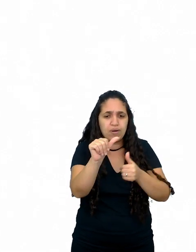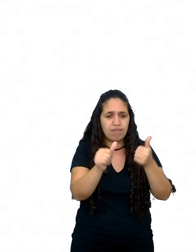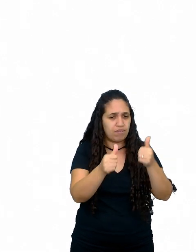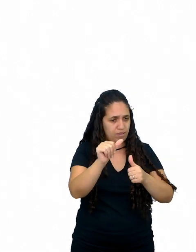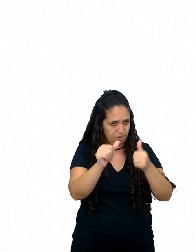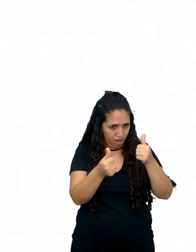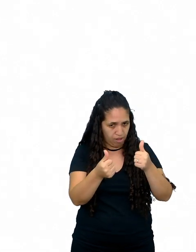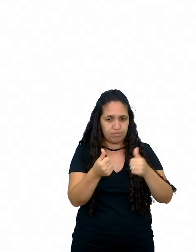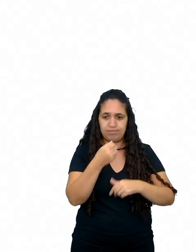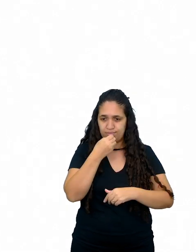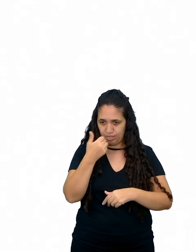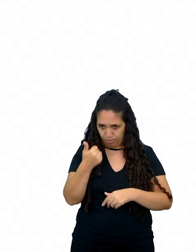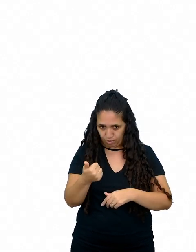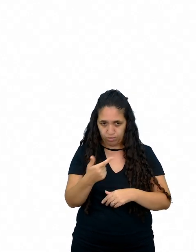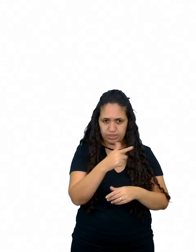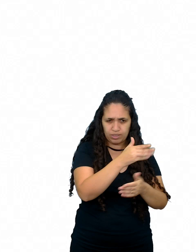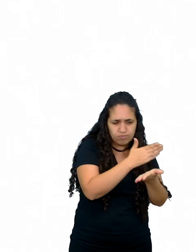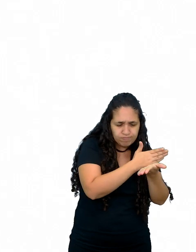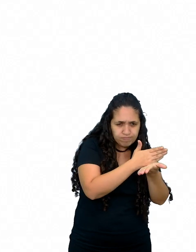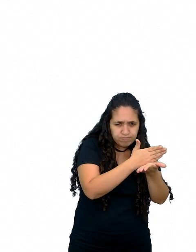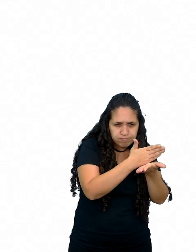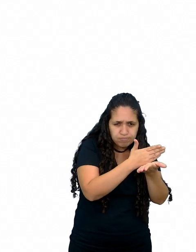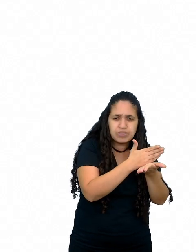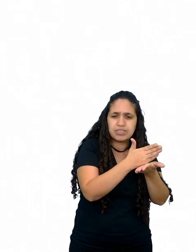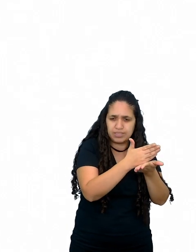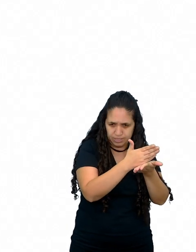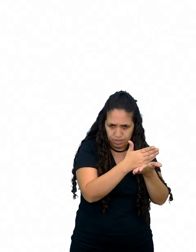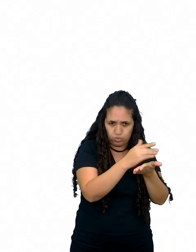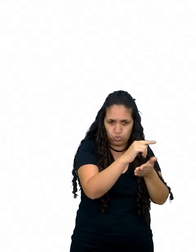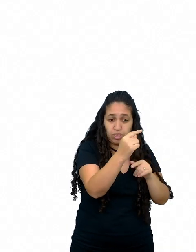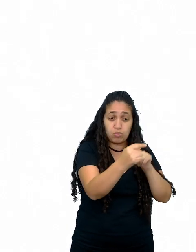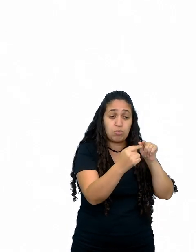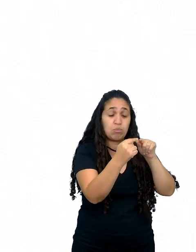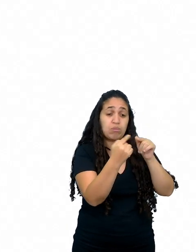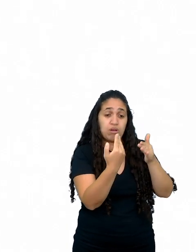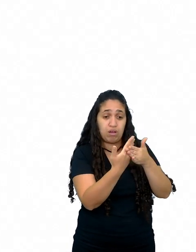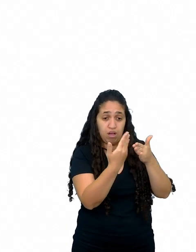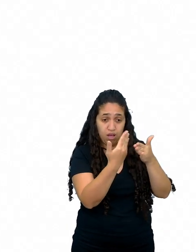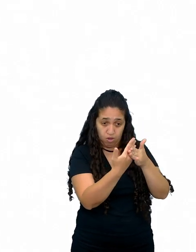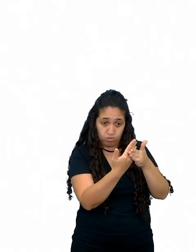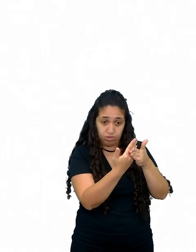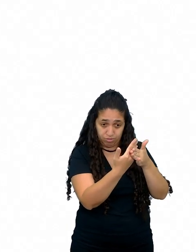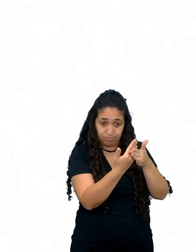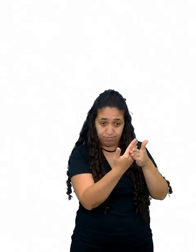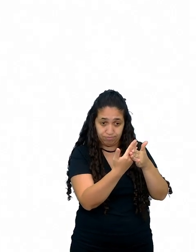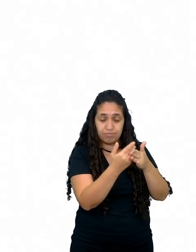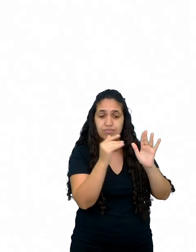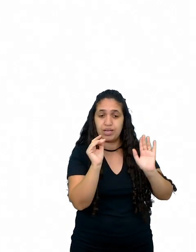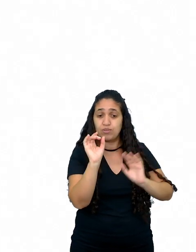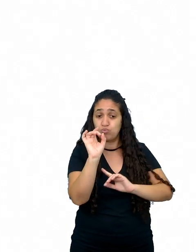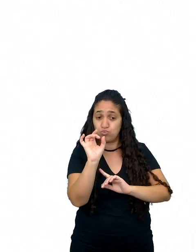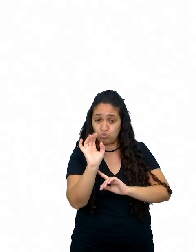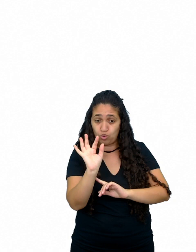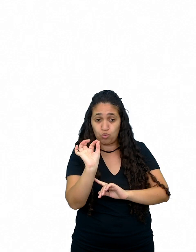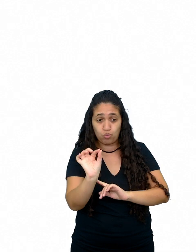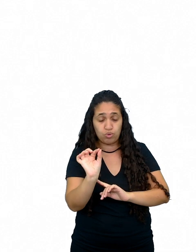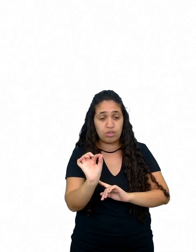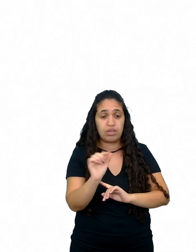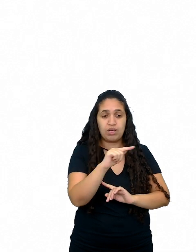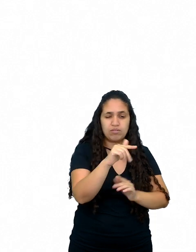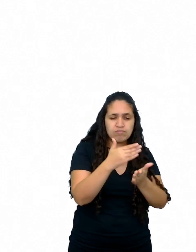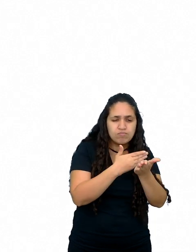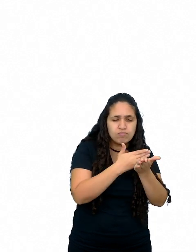tá bom? Então, iniciando, é o objetivo, né? É o objetivo da aula, onde eu quero chegar. Só que, ao mesmo tempo que eu preciso saber onde eu